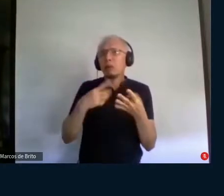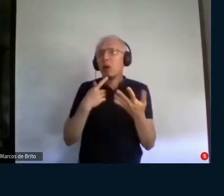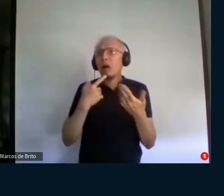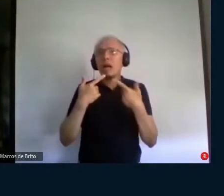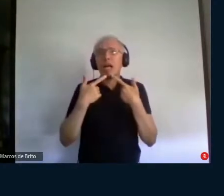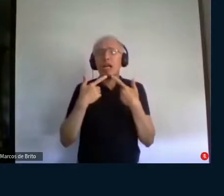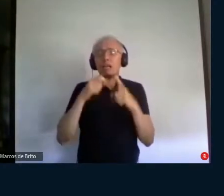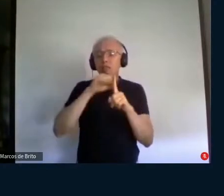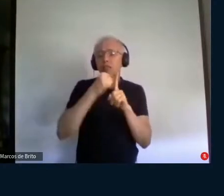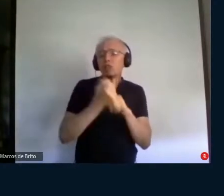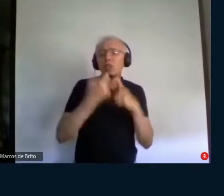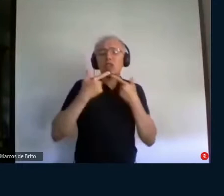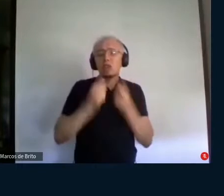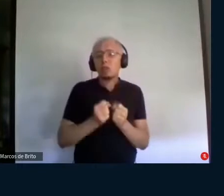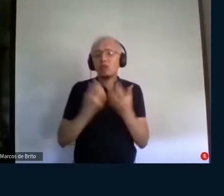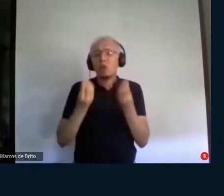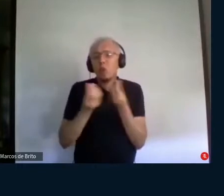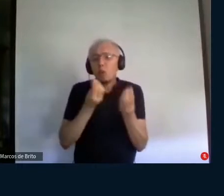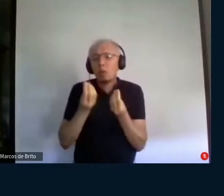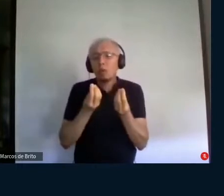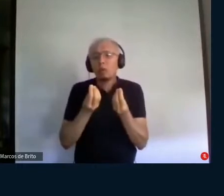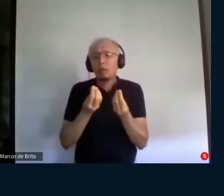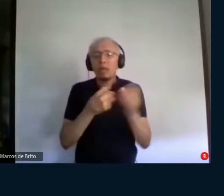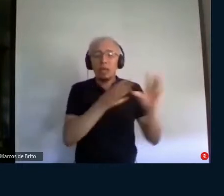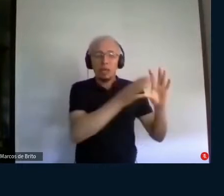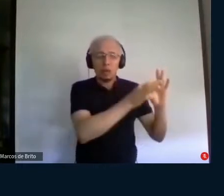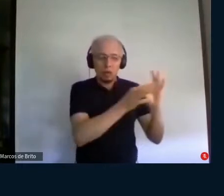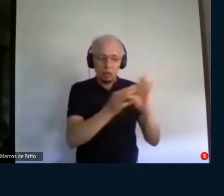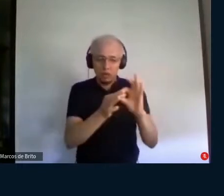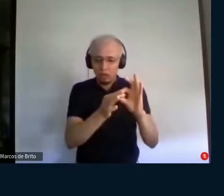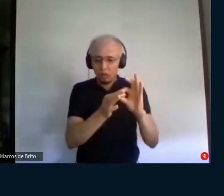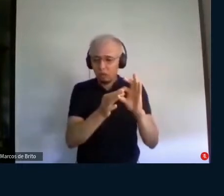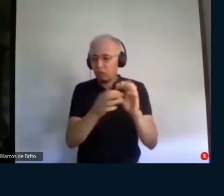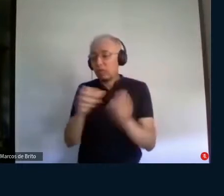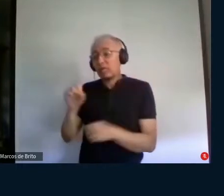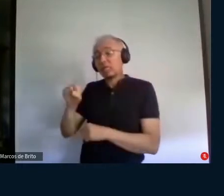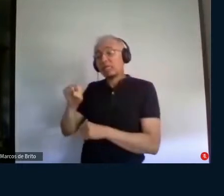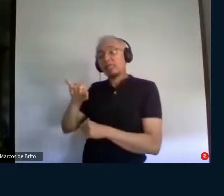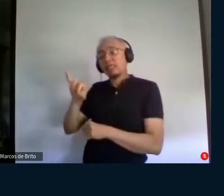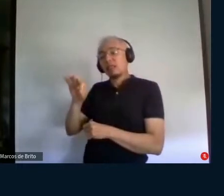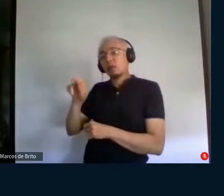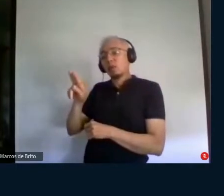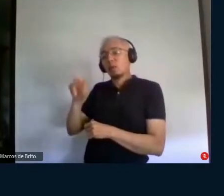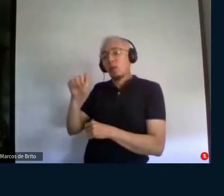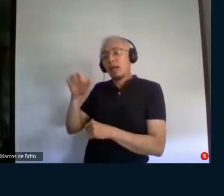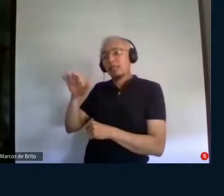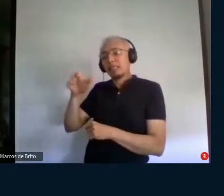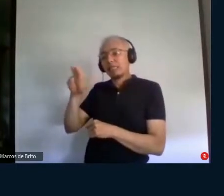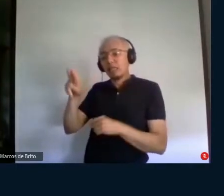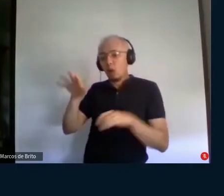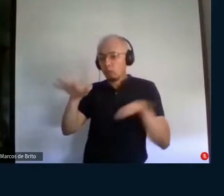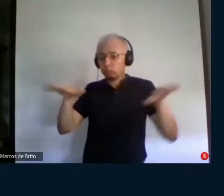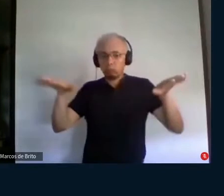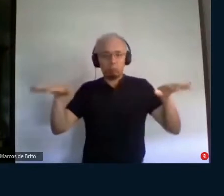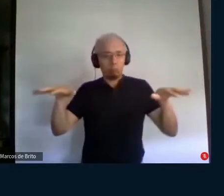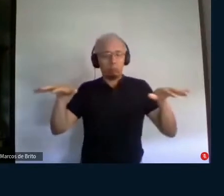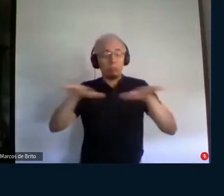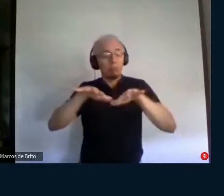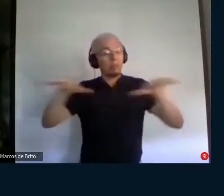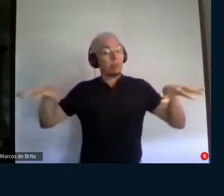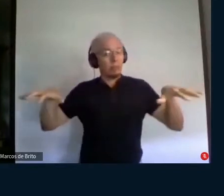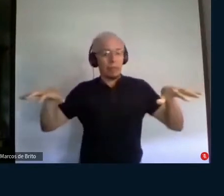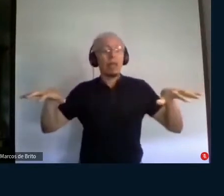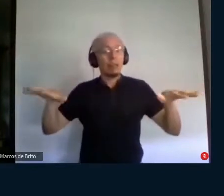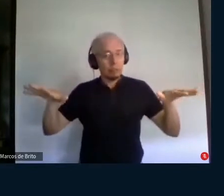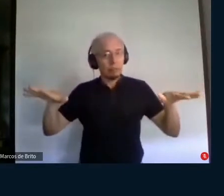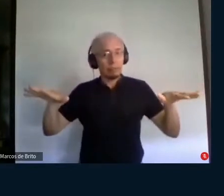forma rigorosa. Contexto é uma coisa, situação é outra coisa. Isso talvez eu deixaria para o final para você